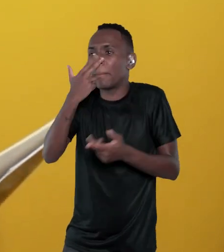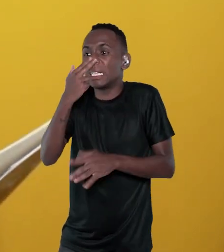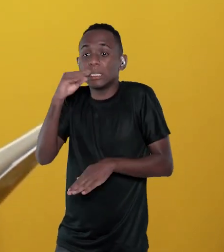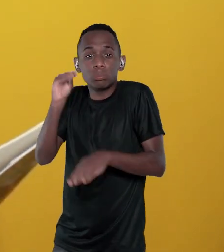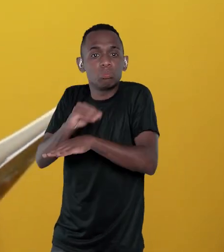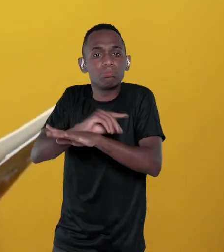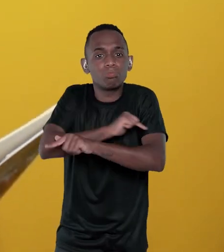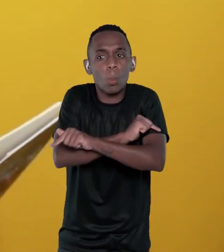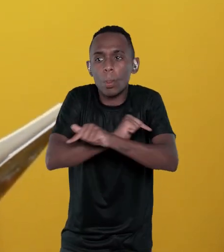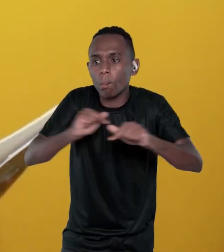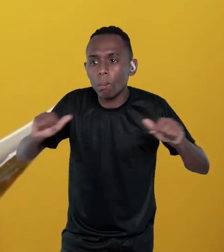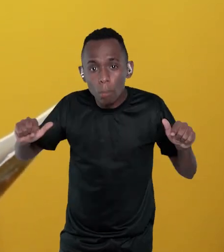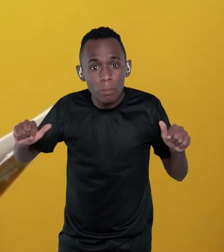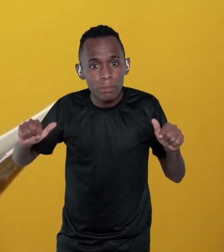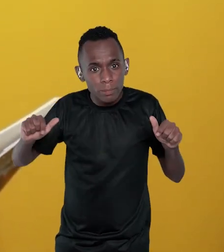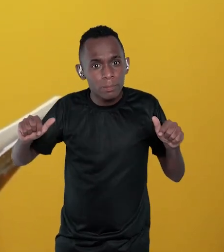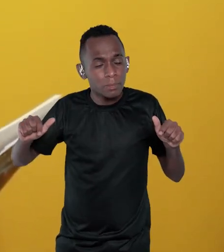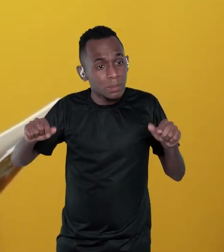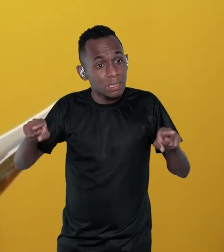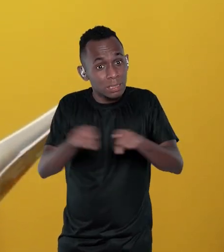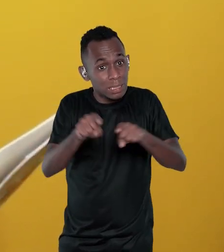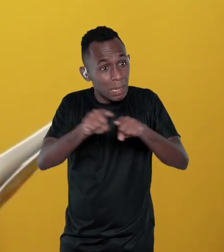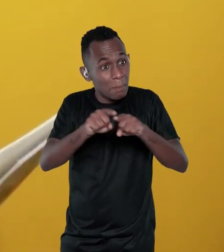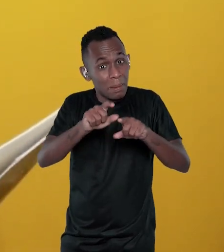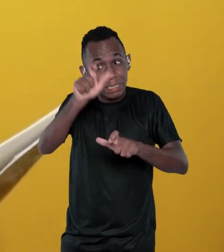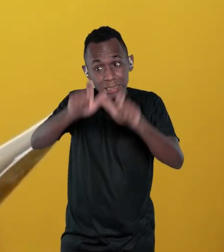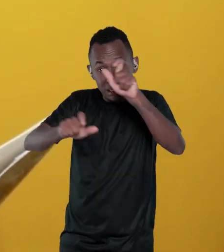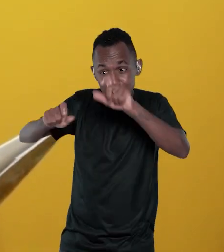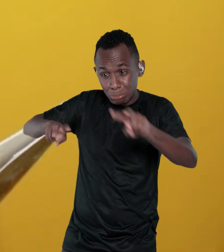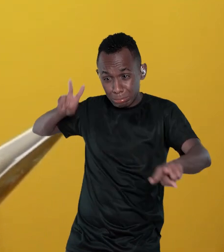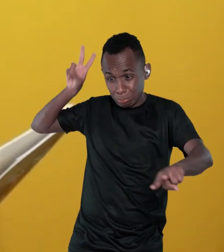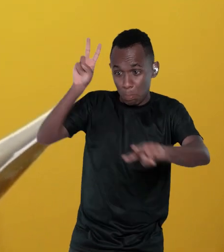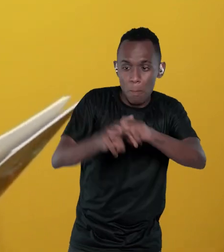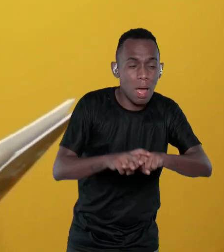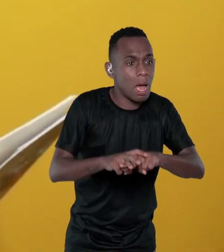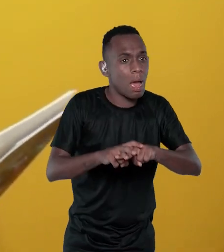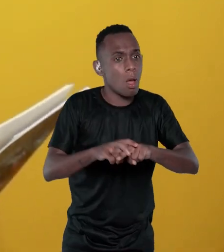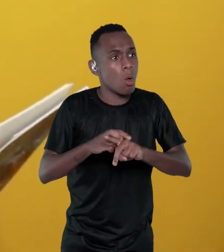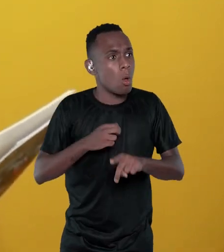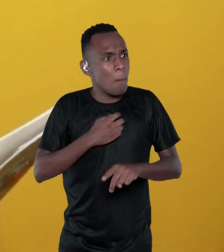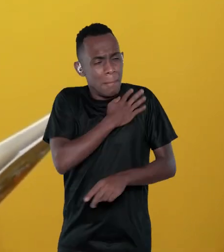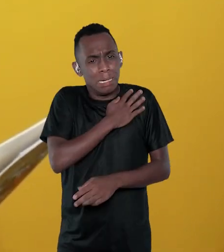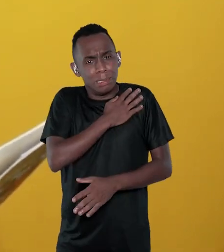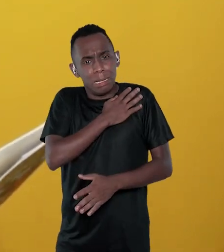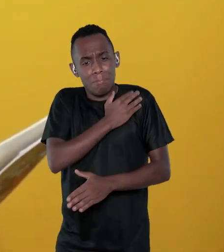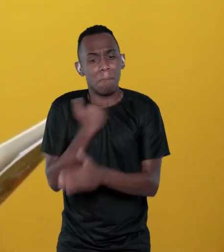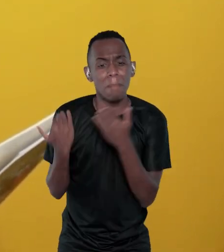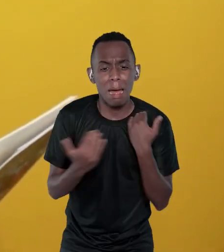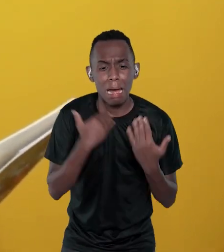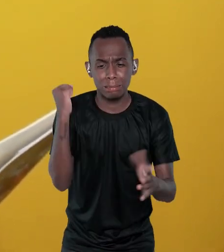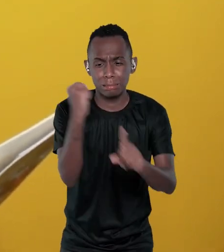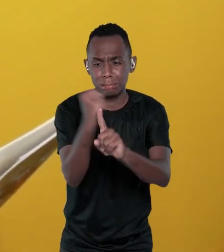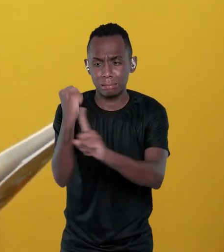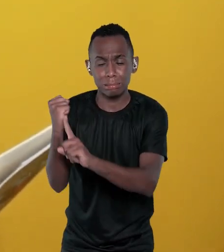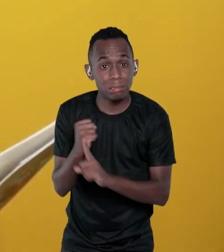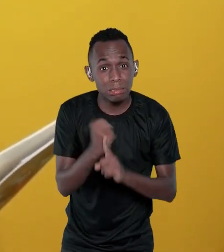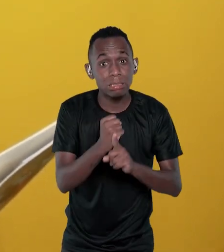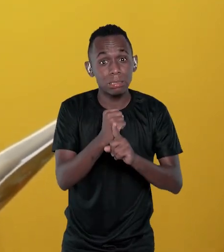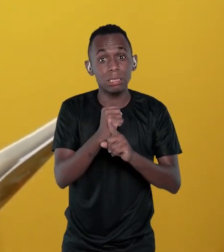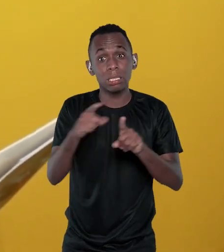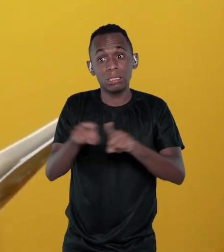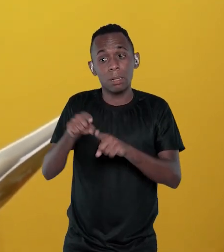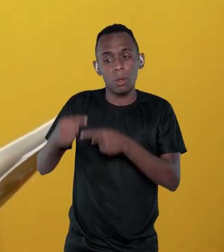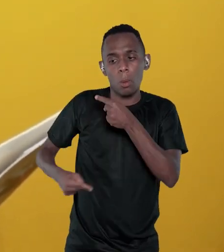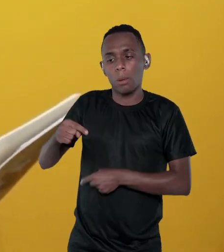sem pai, sem mãe, sem pátria, sem quem olhe por eles, o massacre de presidiários comandado pela